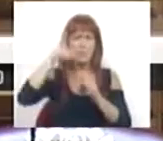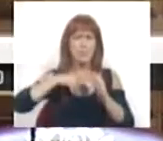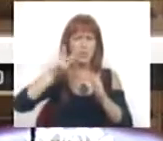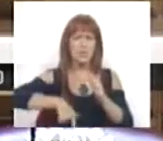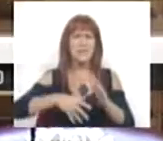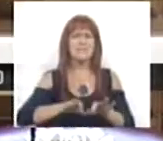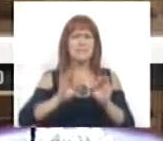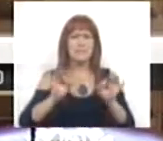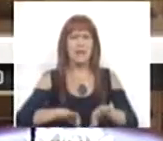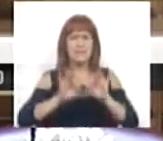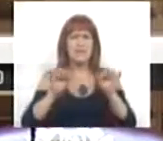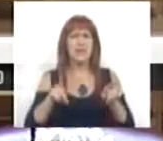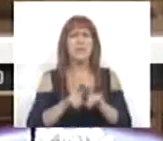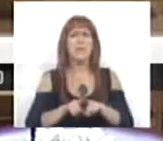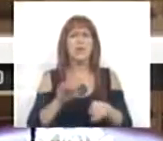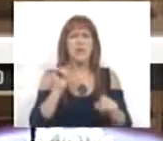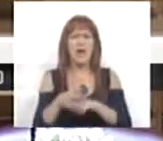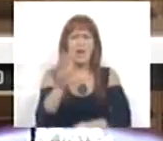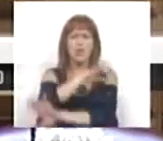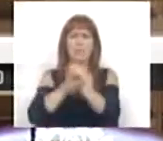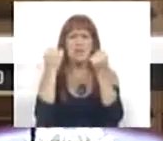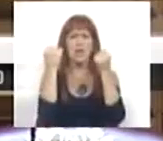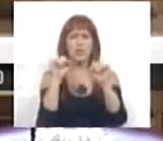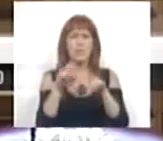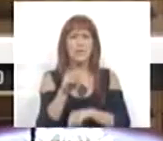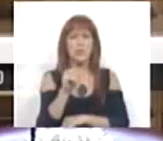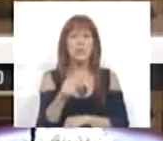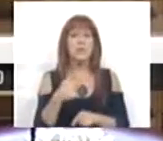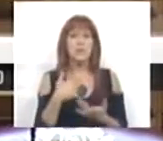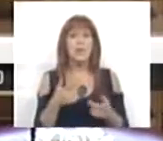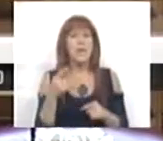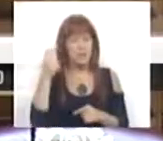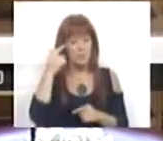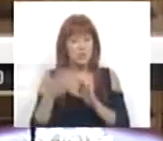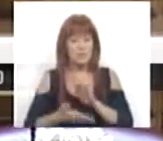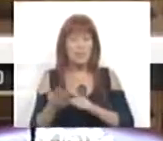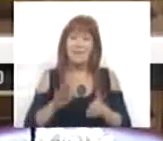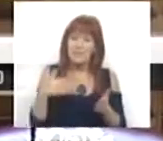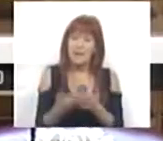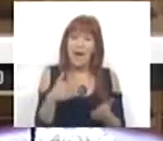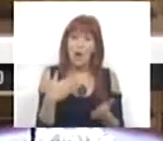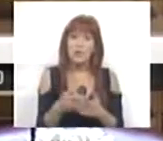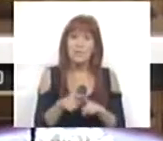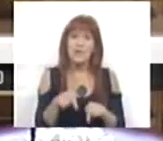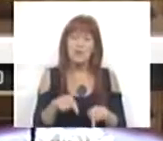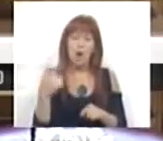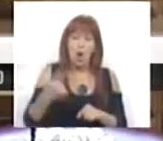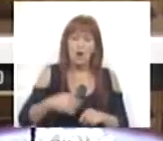República, como também a Carta Europeia da Autonomia Local, pelo que urge repor ordem